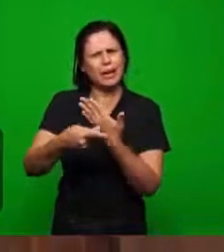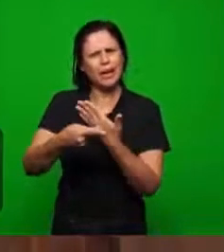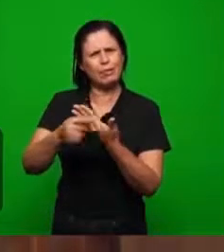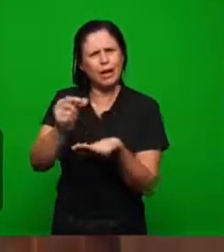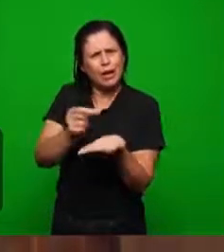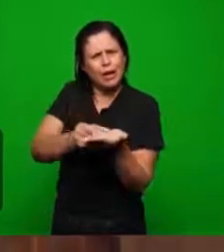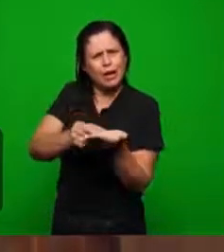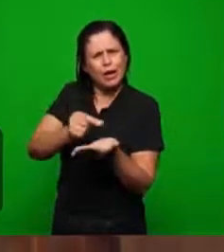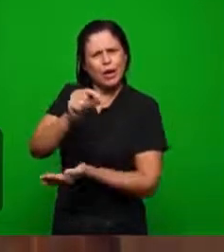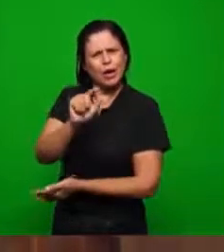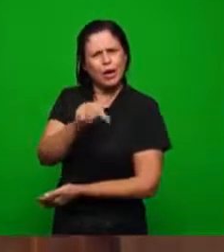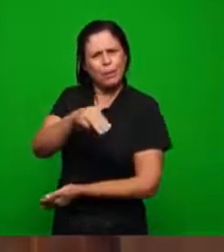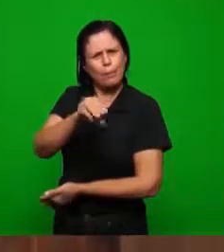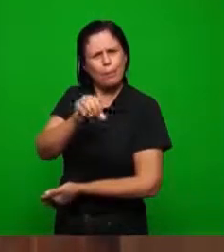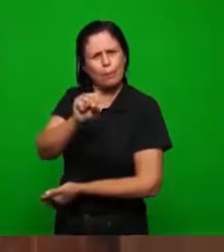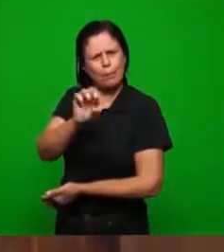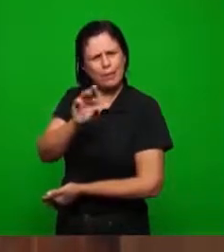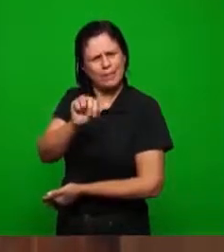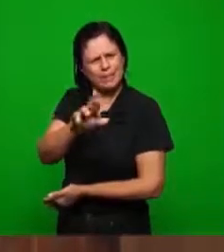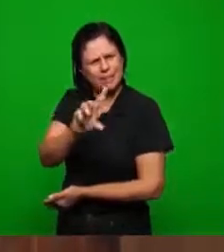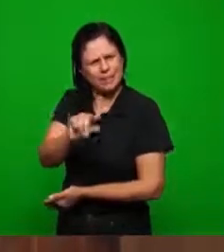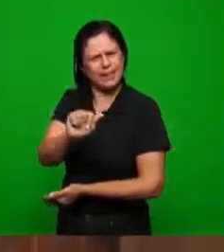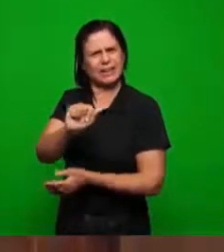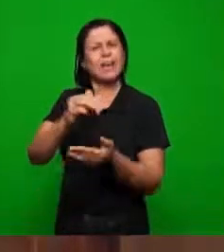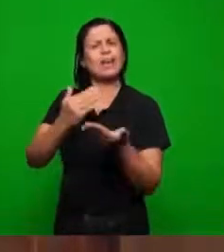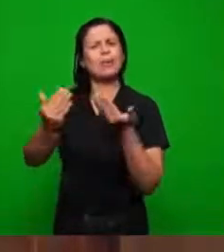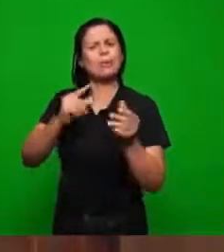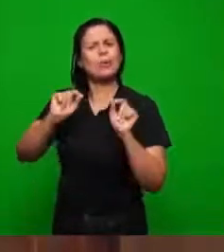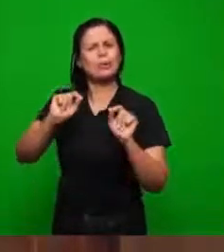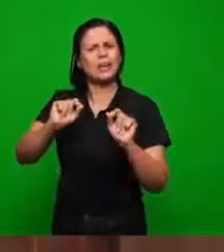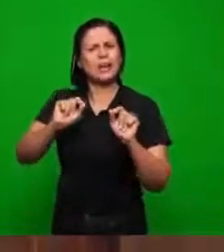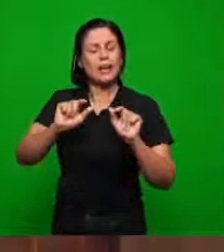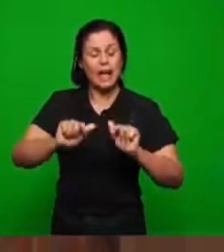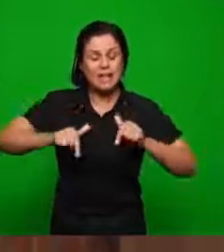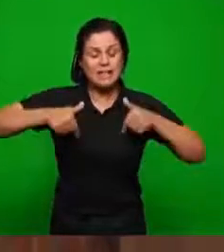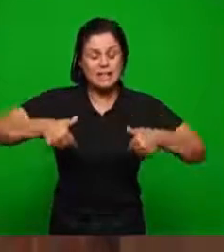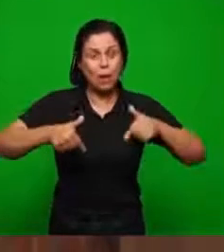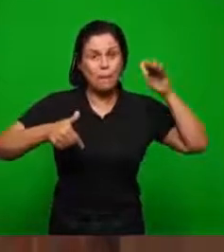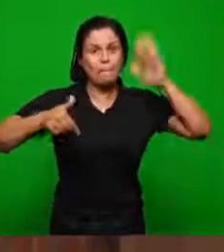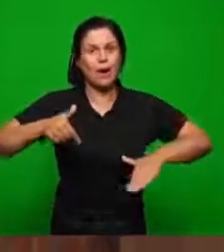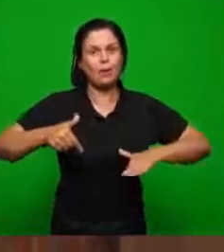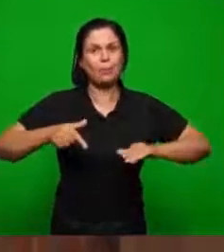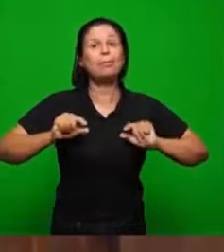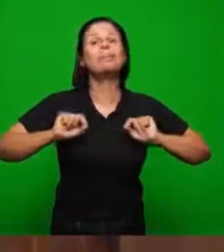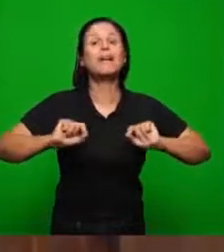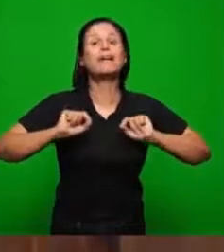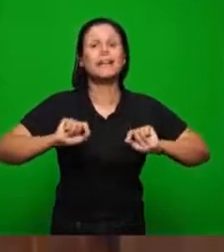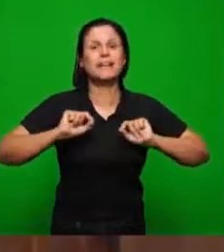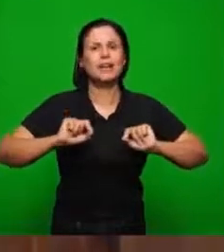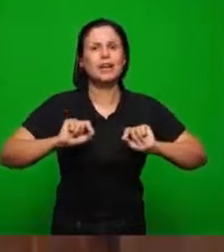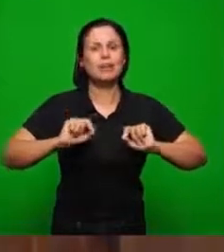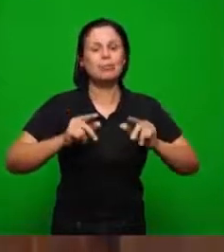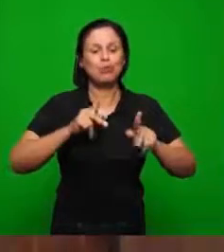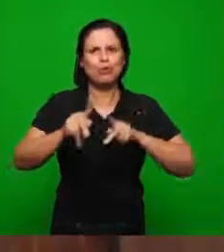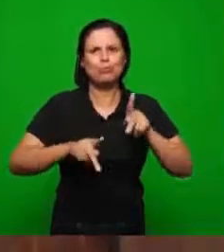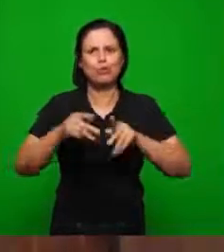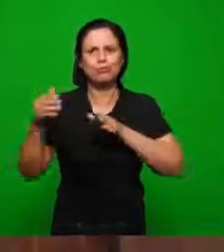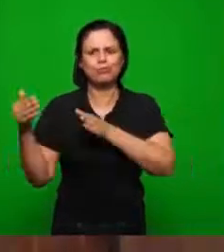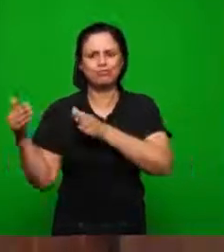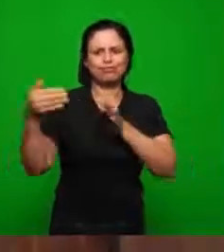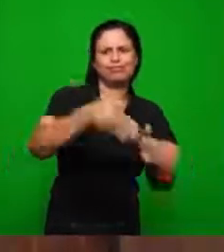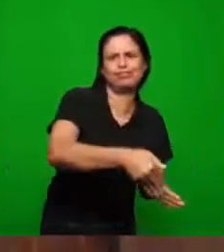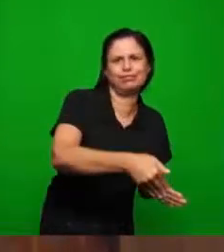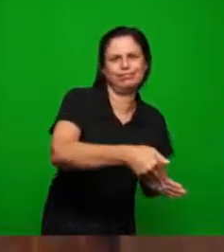ali. Houve uma operação do mal para atingir, para desviar a